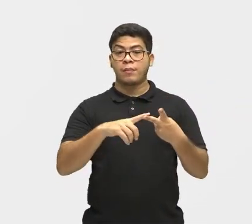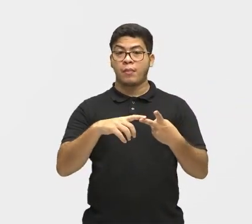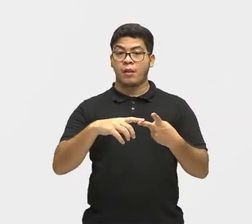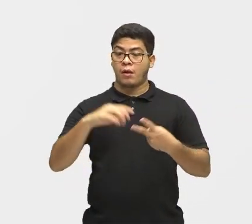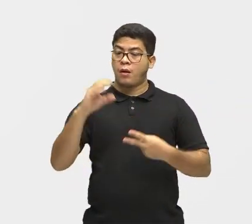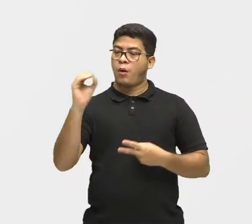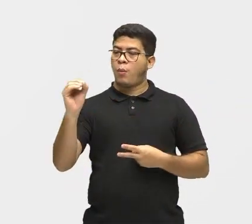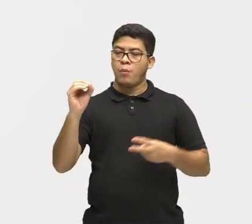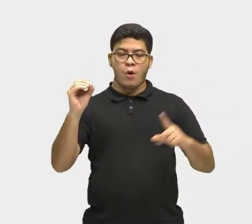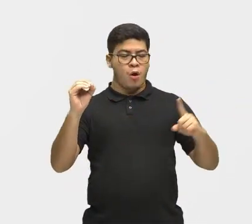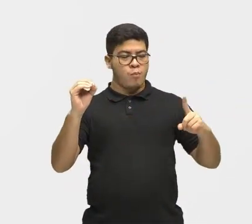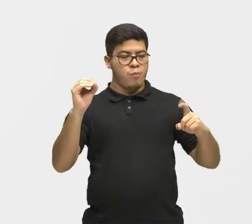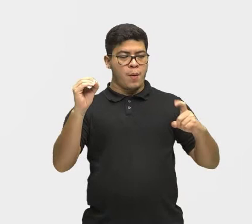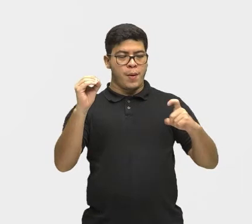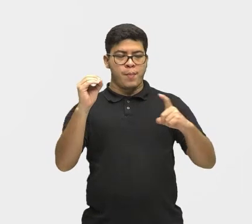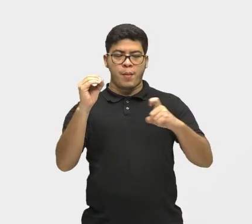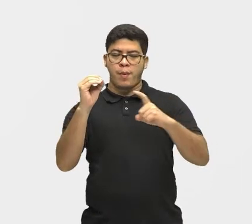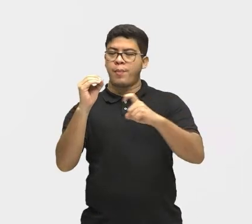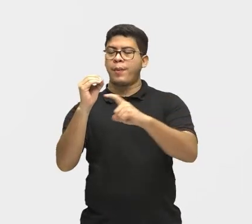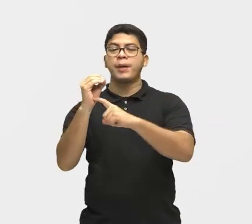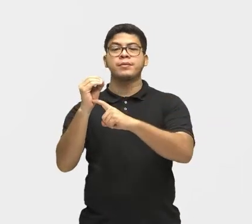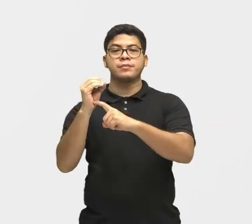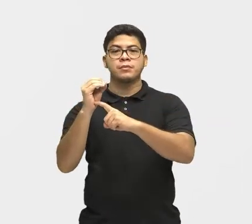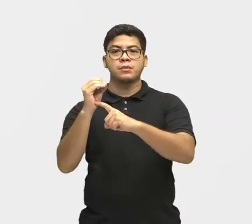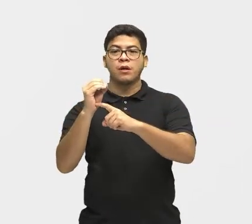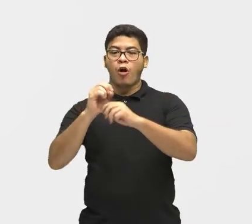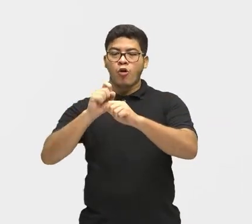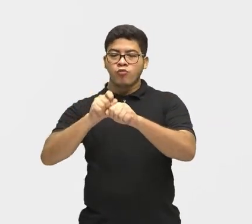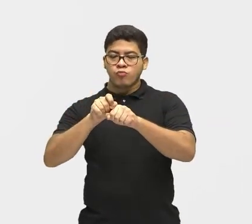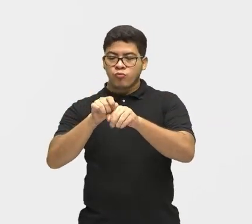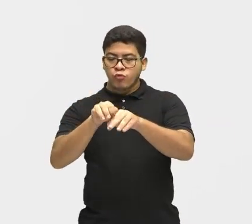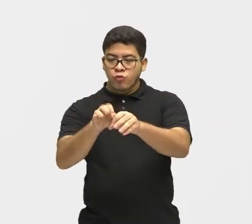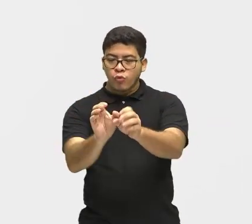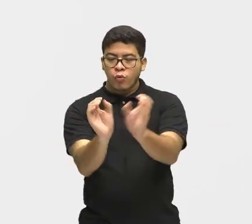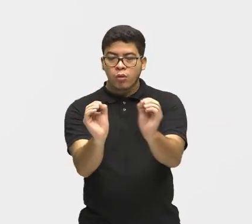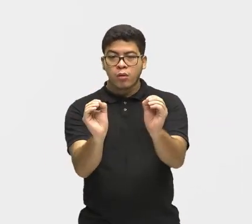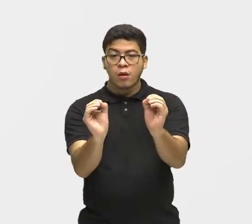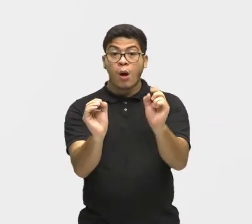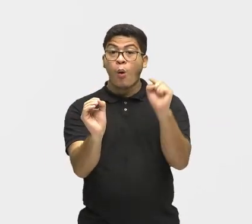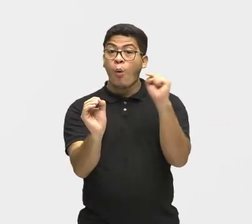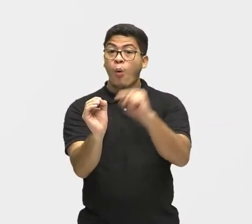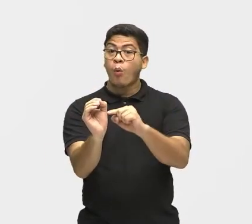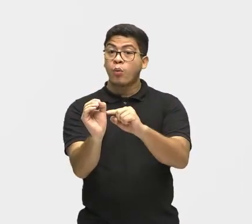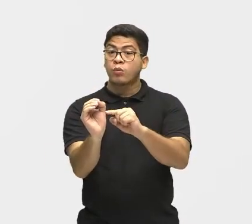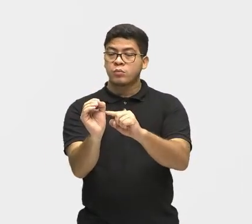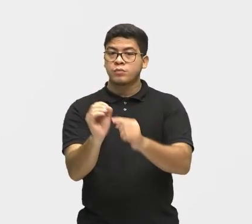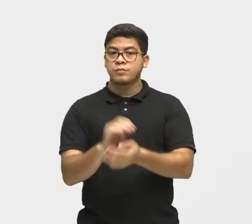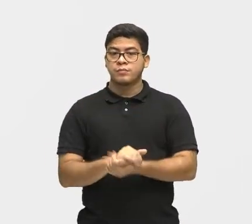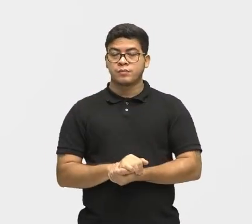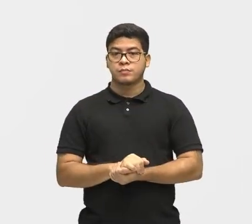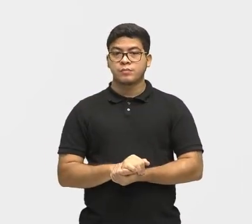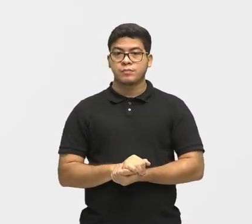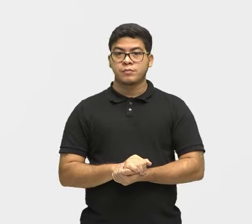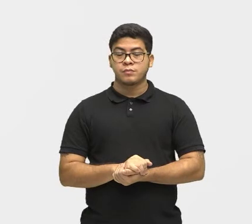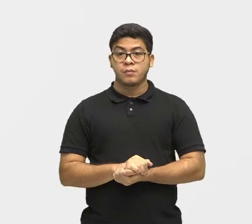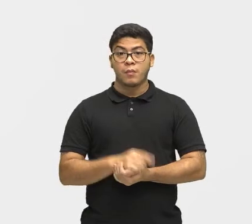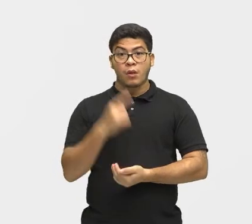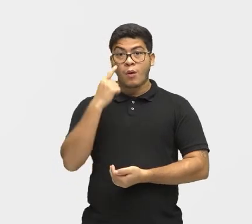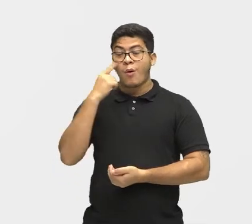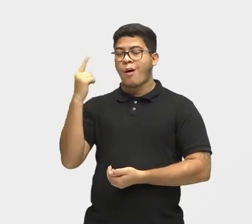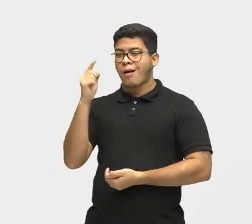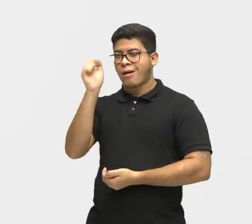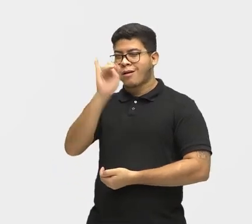semente. Muito bem. Isso tudo acontece aonde? Acontece na flor. Vamos conhecer um pouquinho as partes da flor. Olha